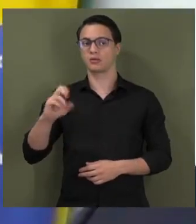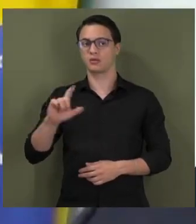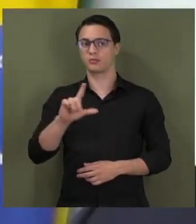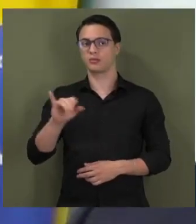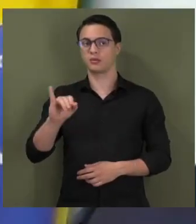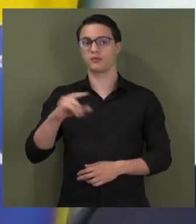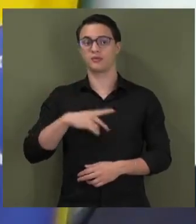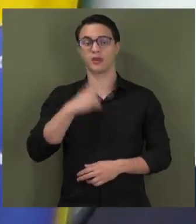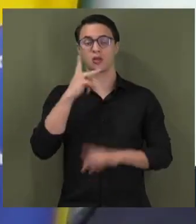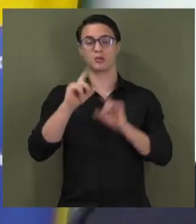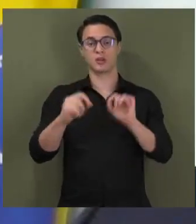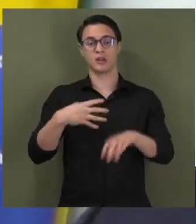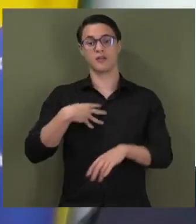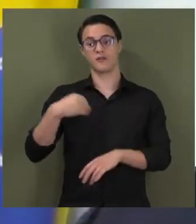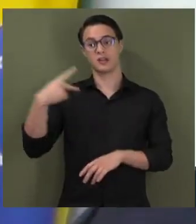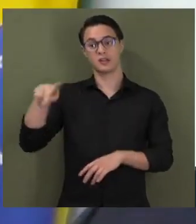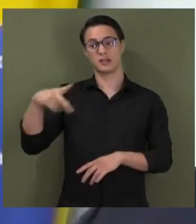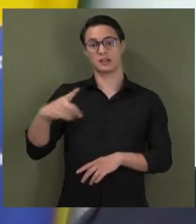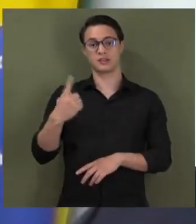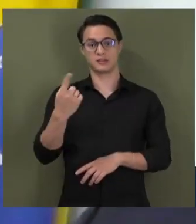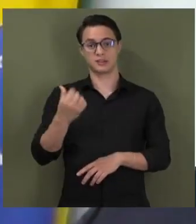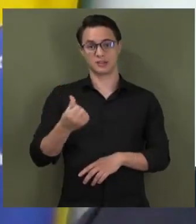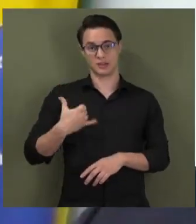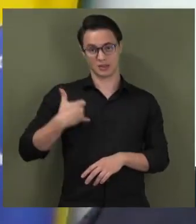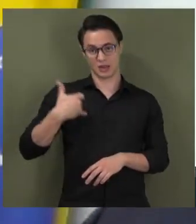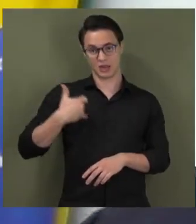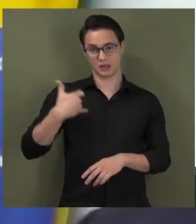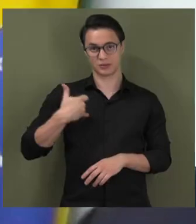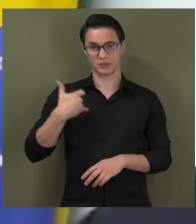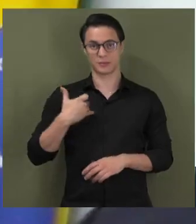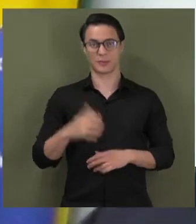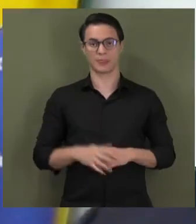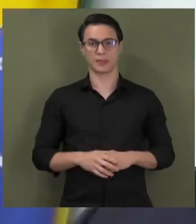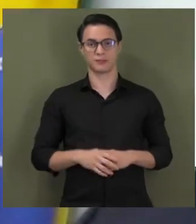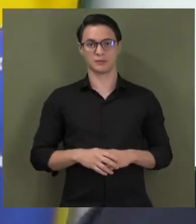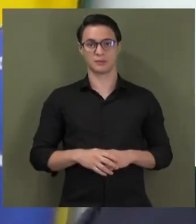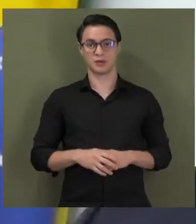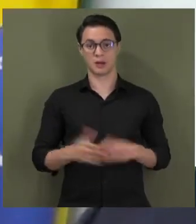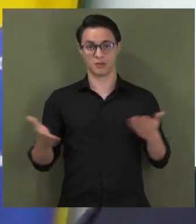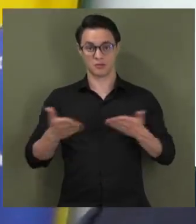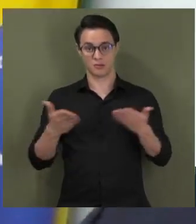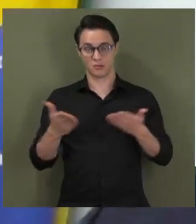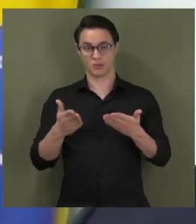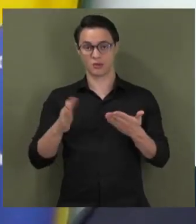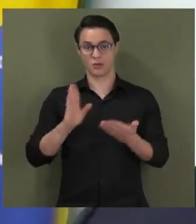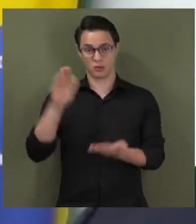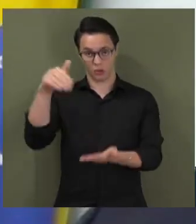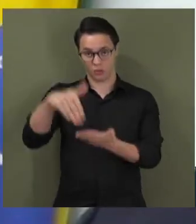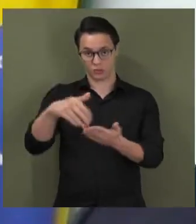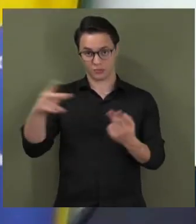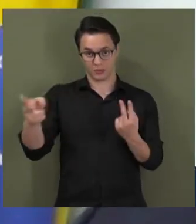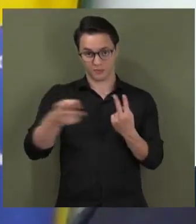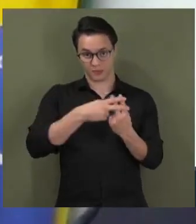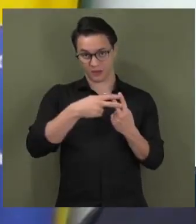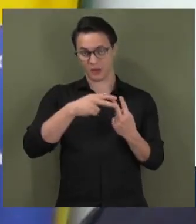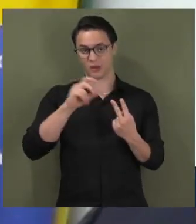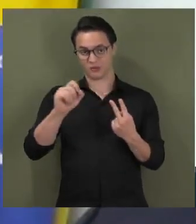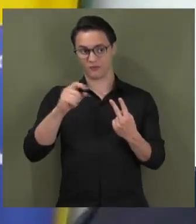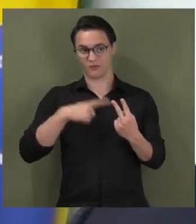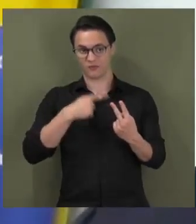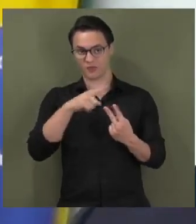que a filha de 16 anos de Oswaldo Eustáquio, nessa última busca-apreensão na casa da